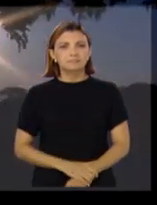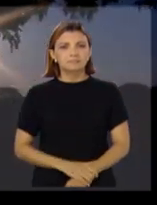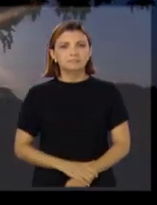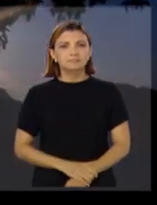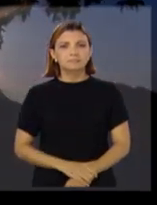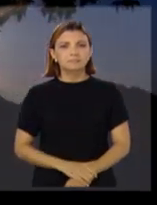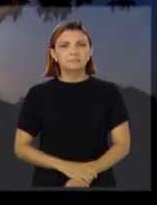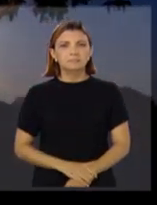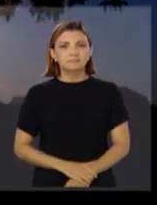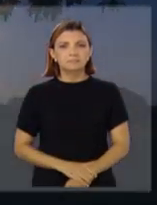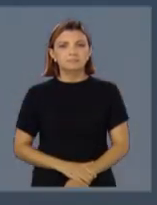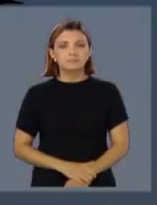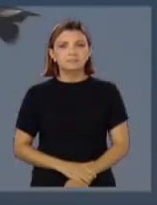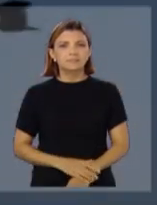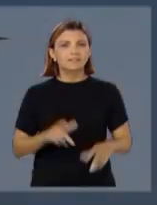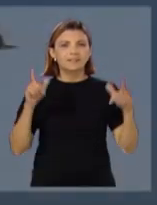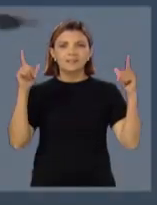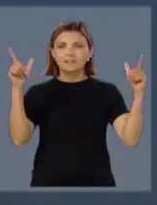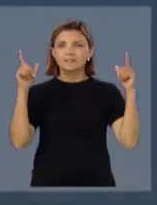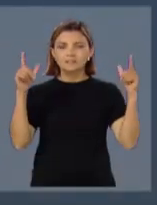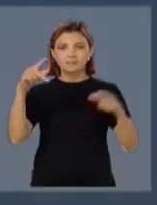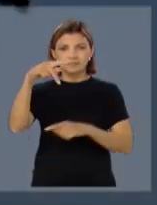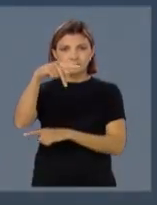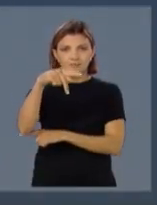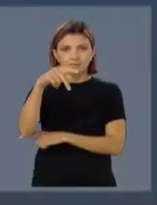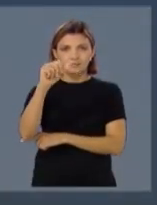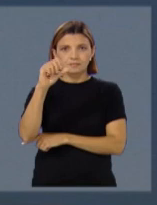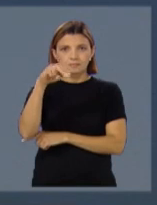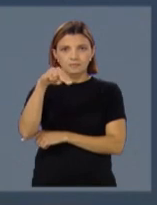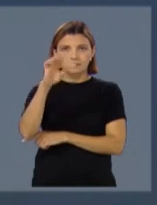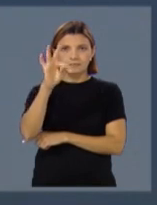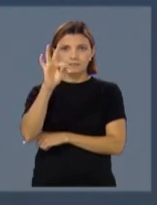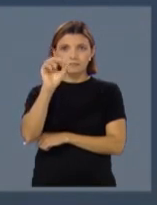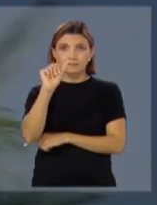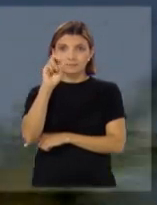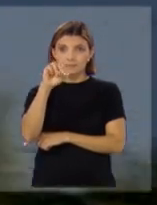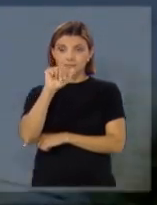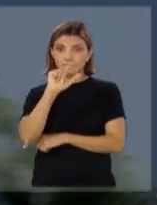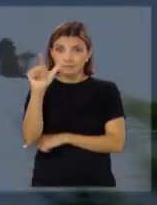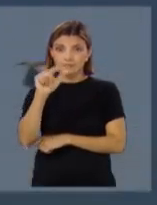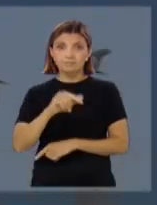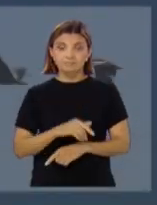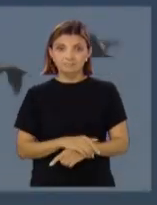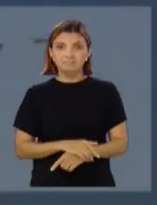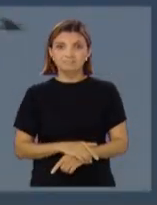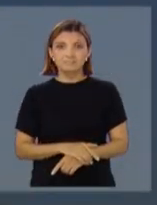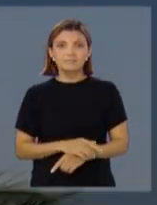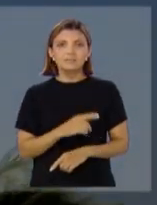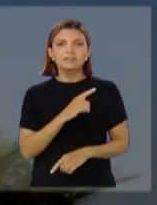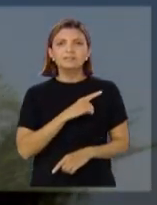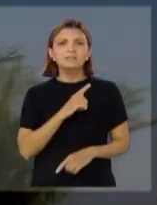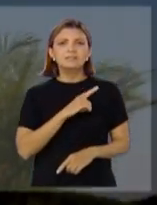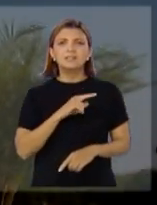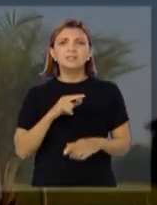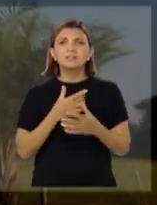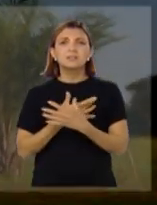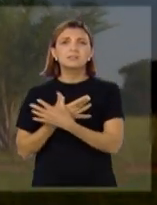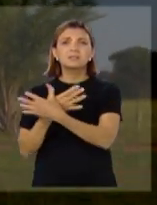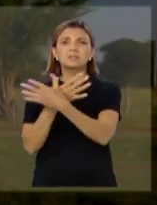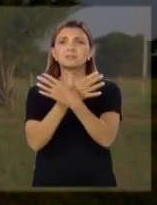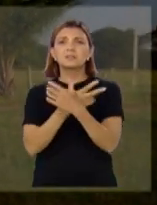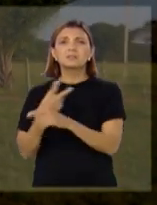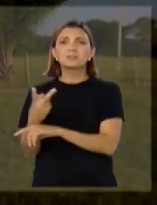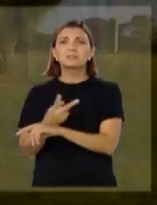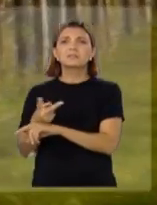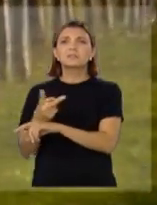Gente, olha que paisagem. Demora pra chegar, mas vale a pena, hein? Pena que o JP não veio, vai perder essa aventura do Pantanal. Gente, que azar, hein?